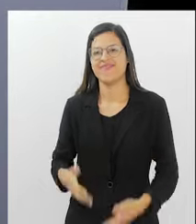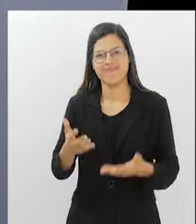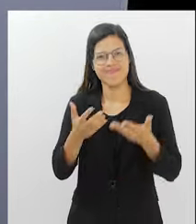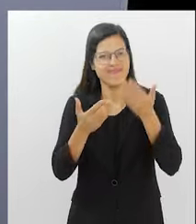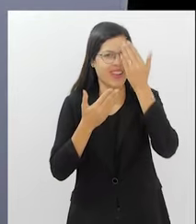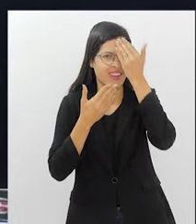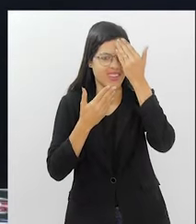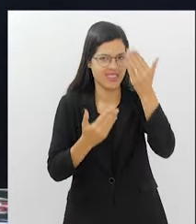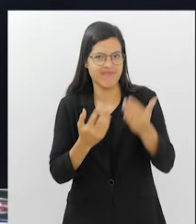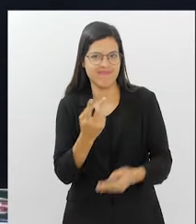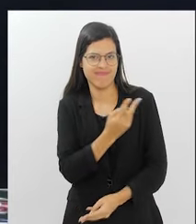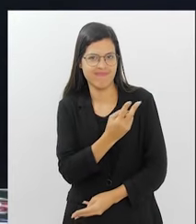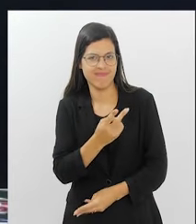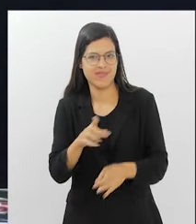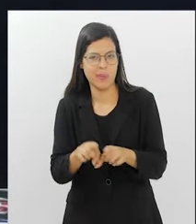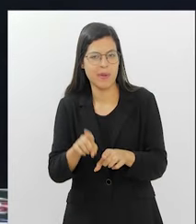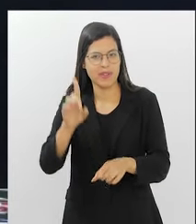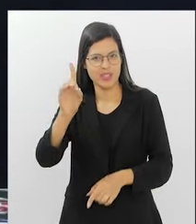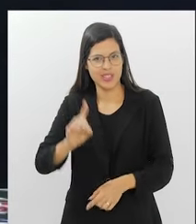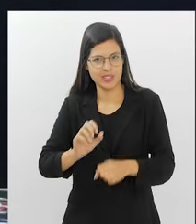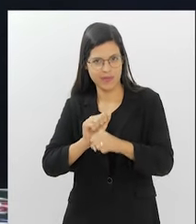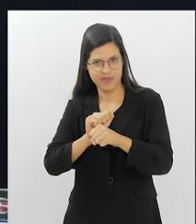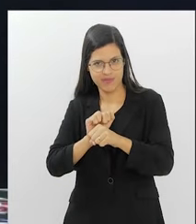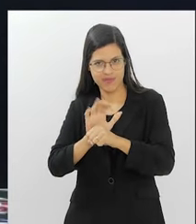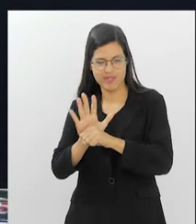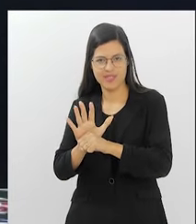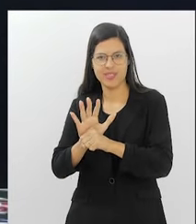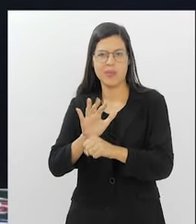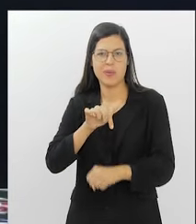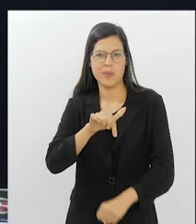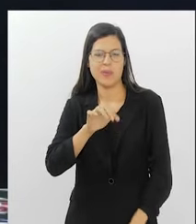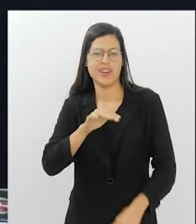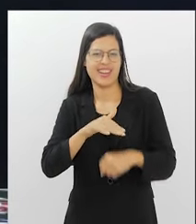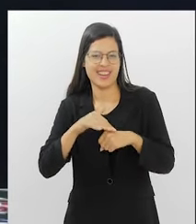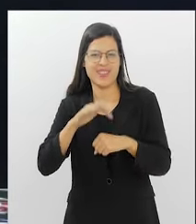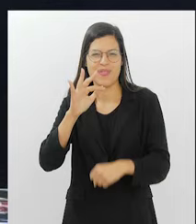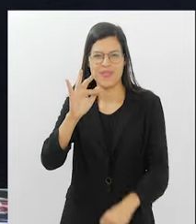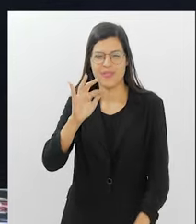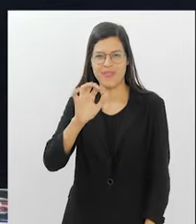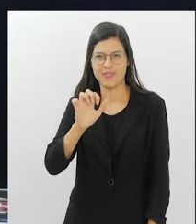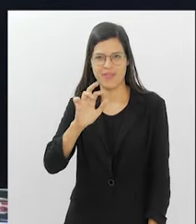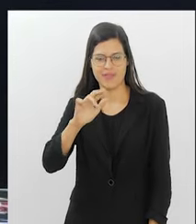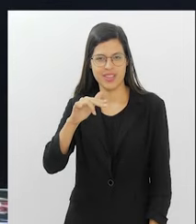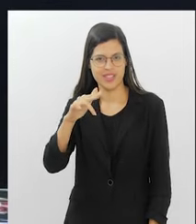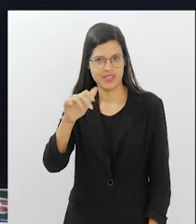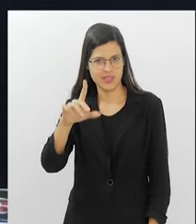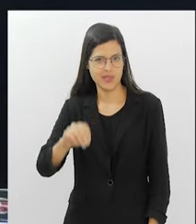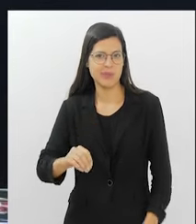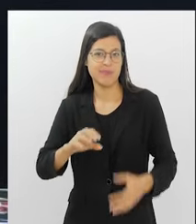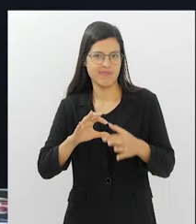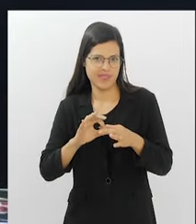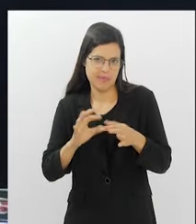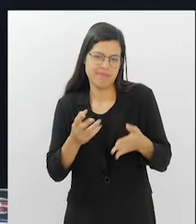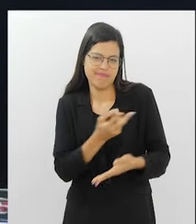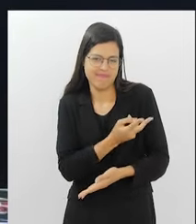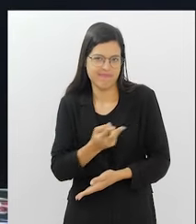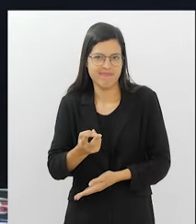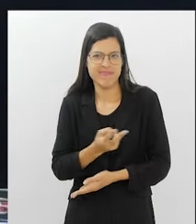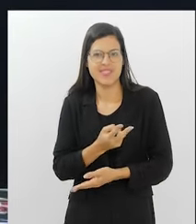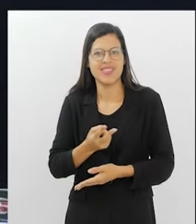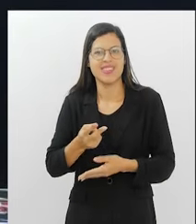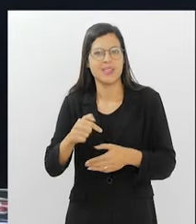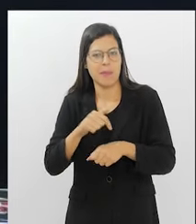agradecer a vocês agradecer a direção da Tijuca também nosso querido Fernando horta né o por liberar vocês nesse momento que a gente tá